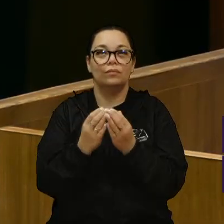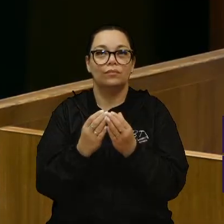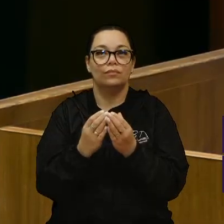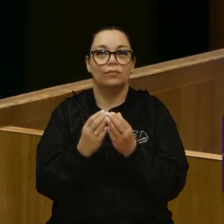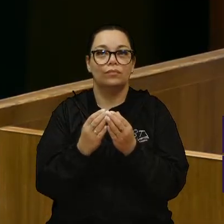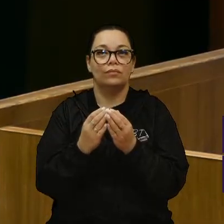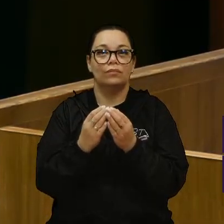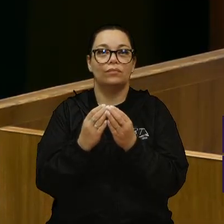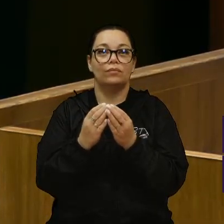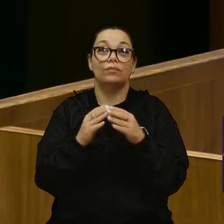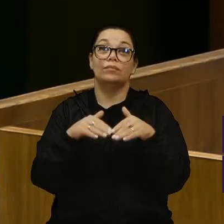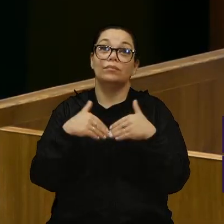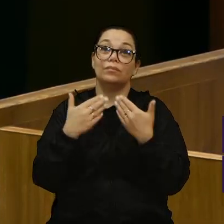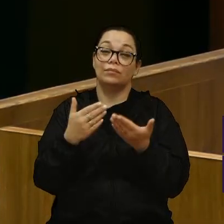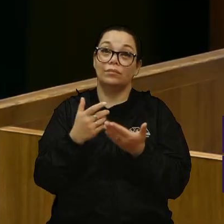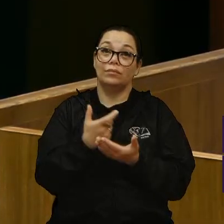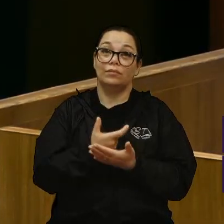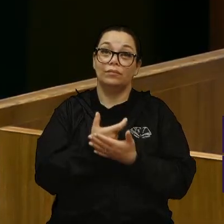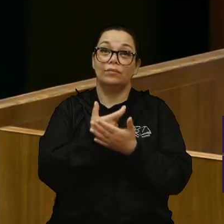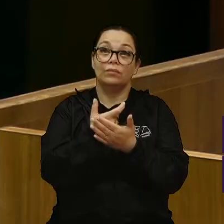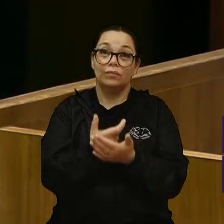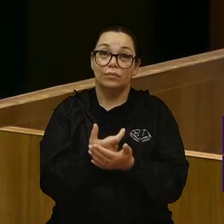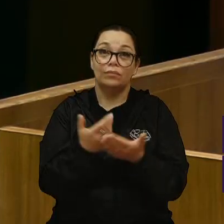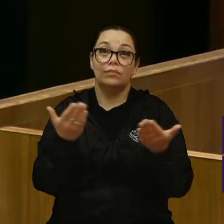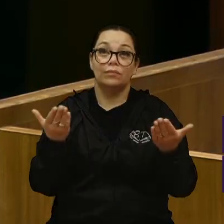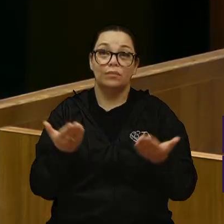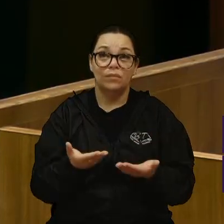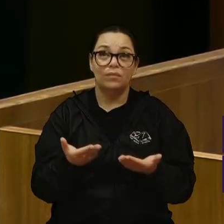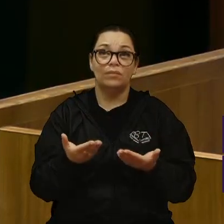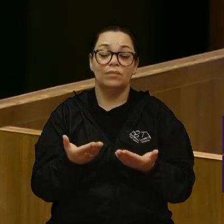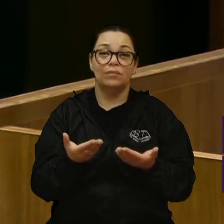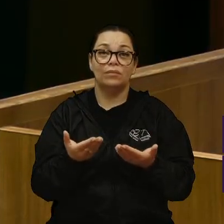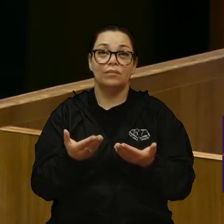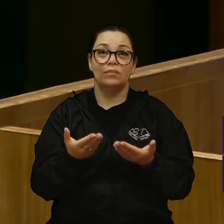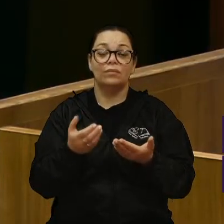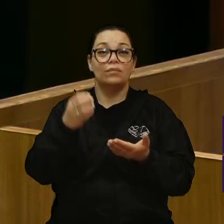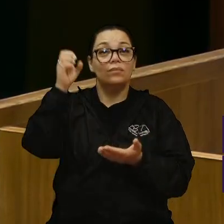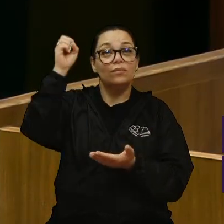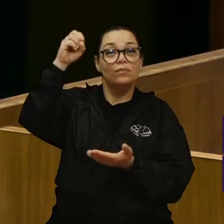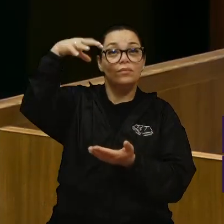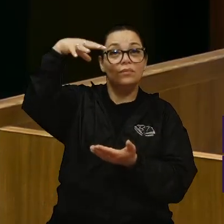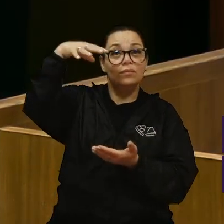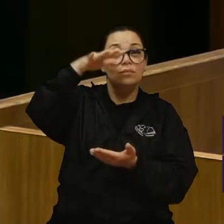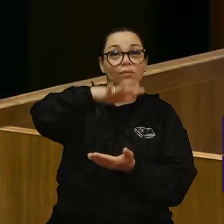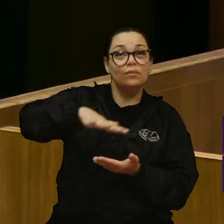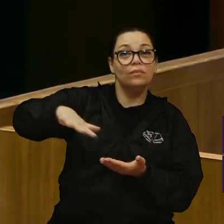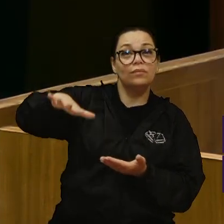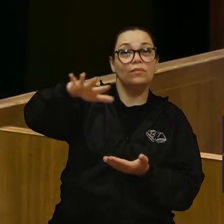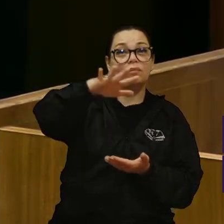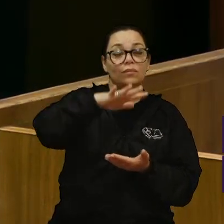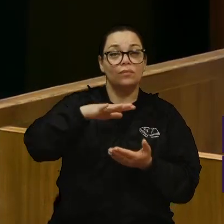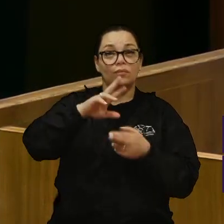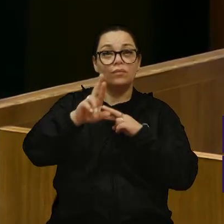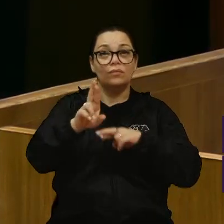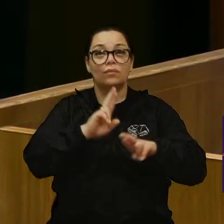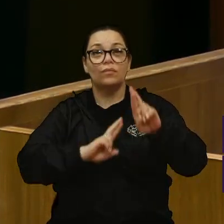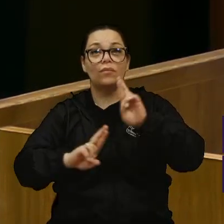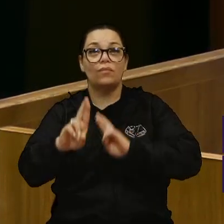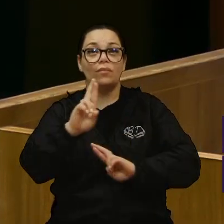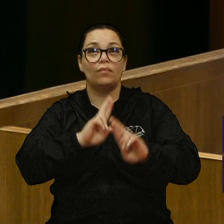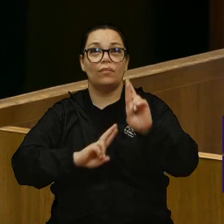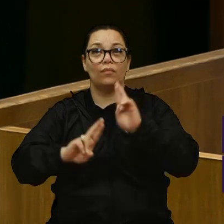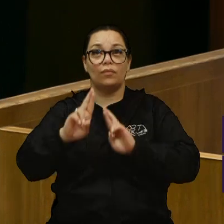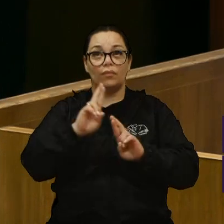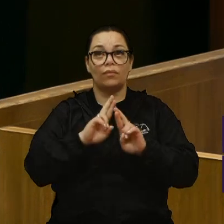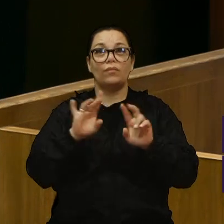Desse modo, a Comenda Percy Vargas de Abreu e Lima, hoje, coloca luz sobre essa trama de relações.